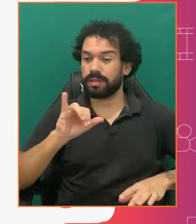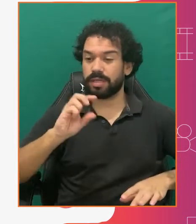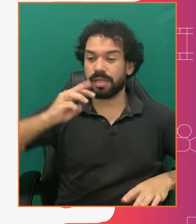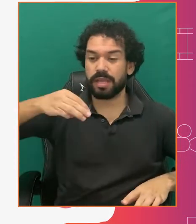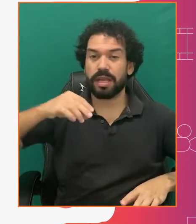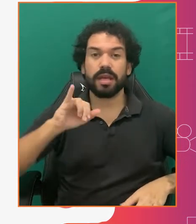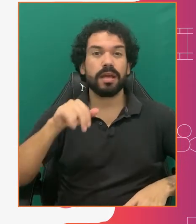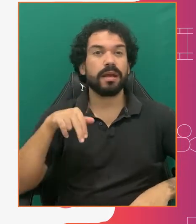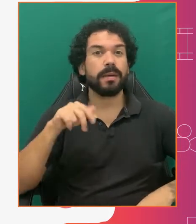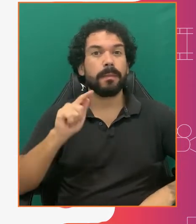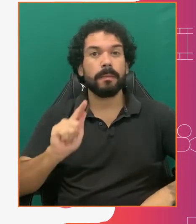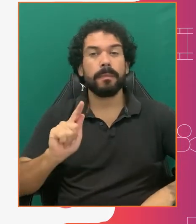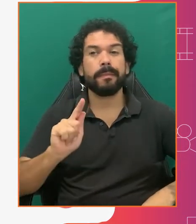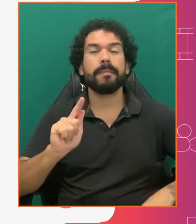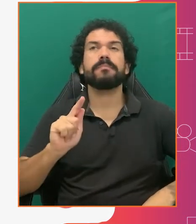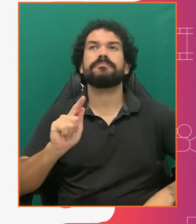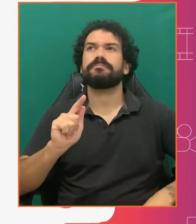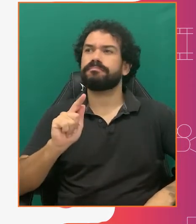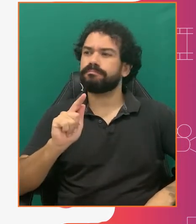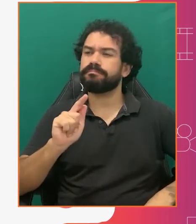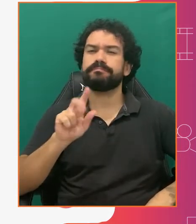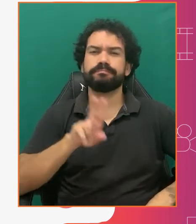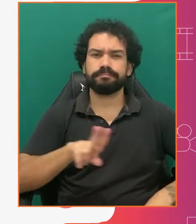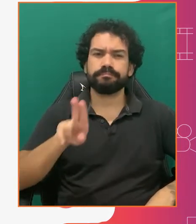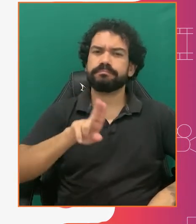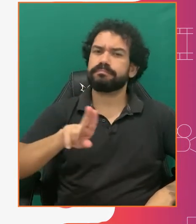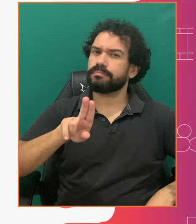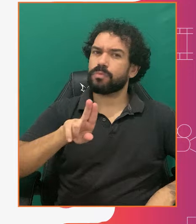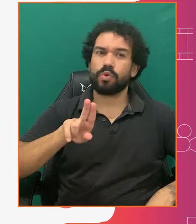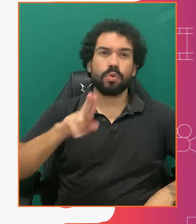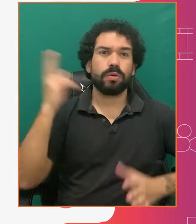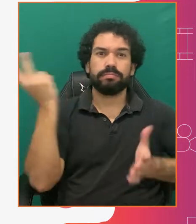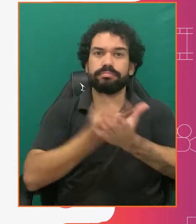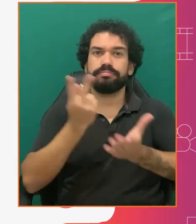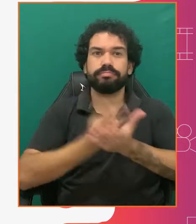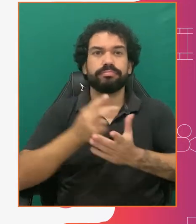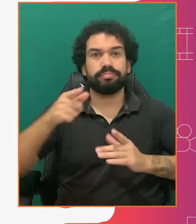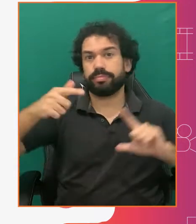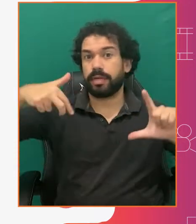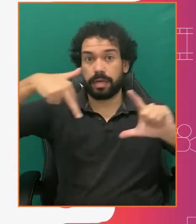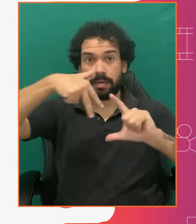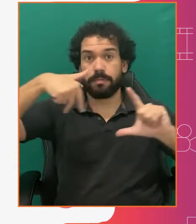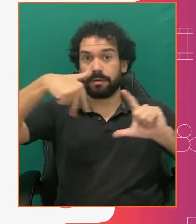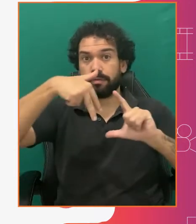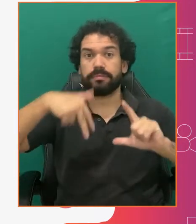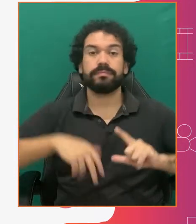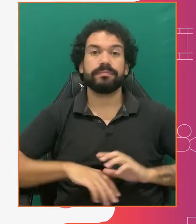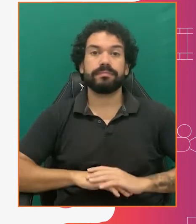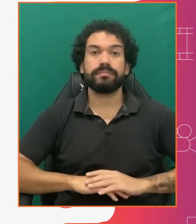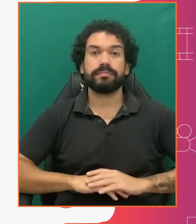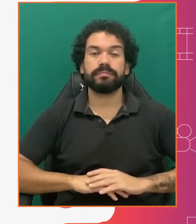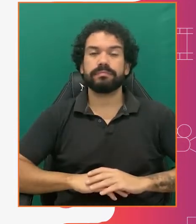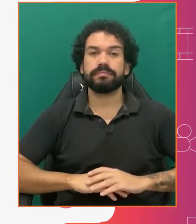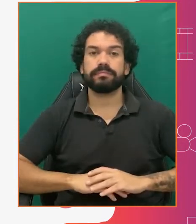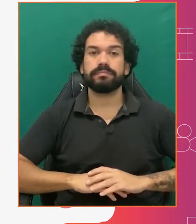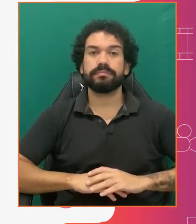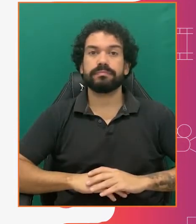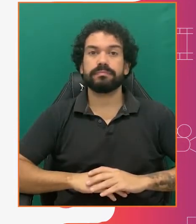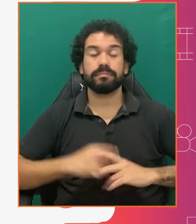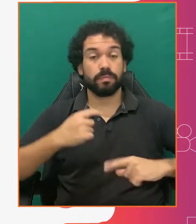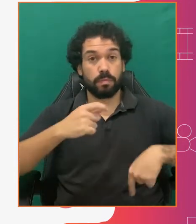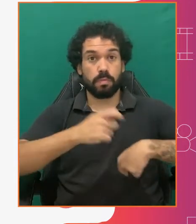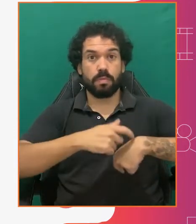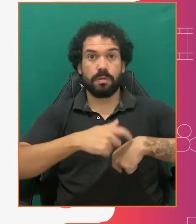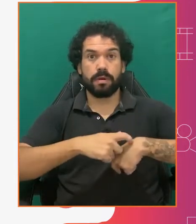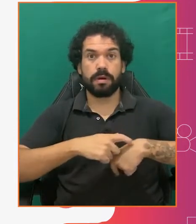em específico é base para quase tudo o que é feito na animação. Porque quando